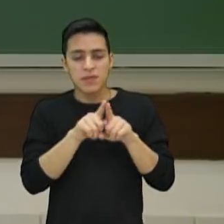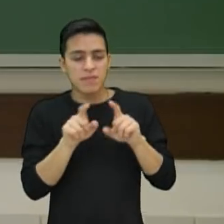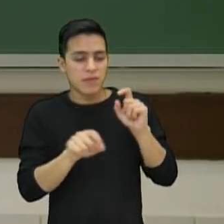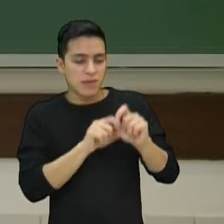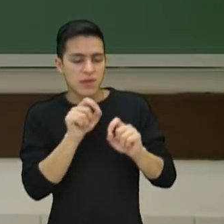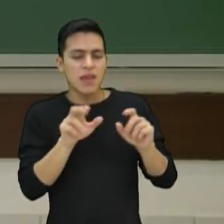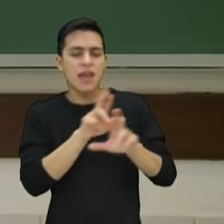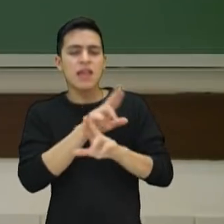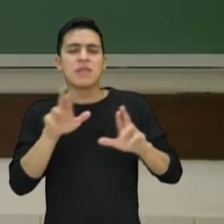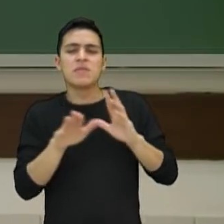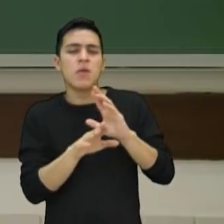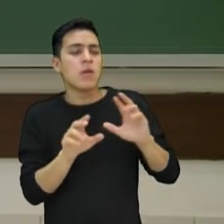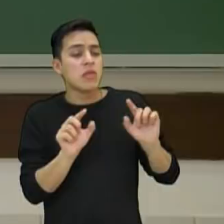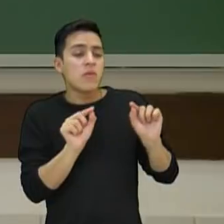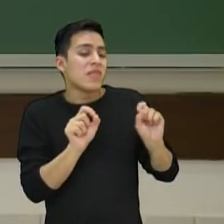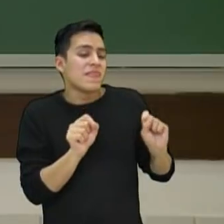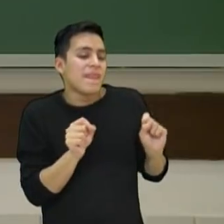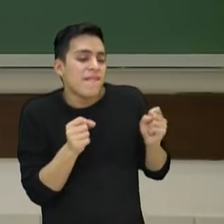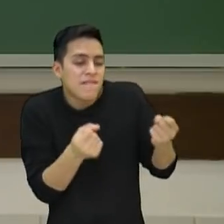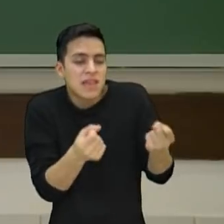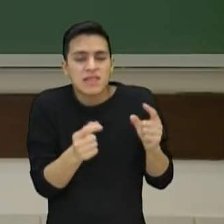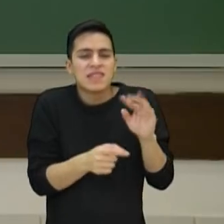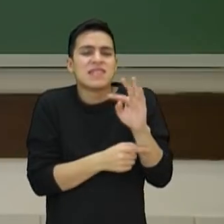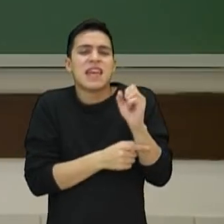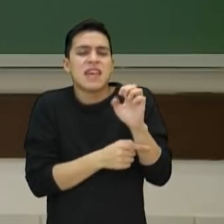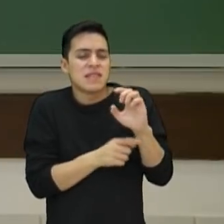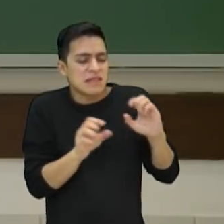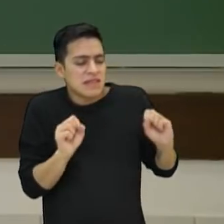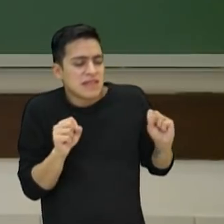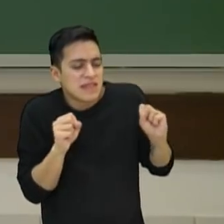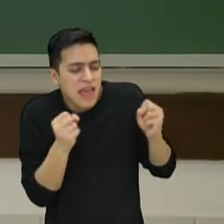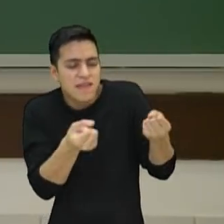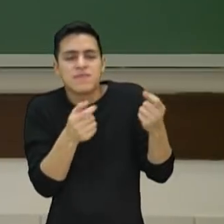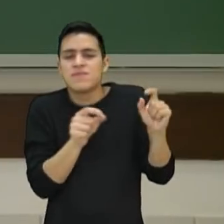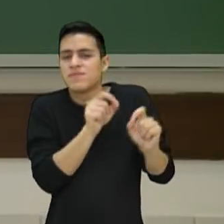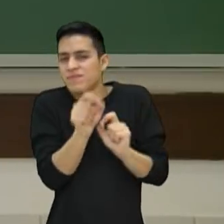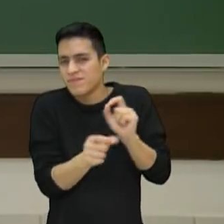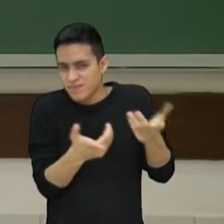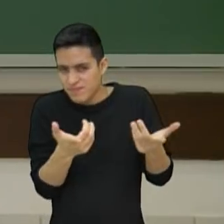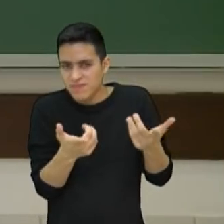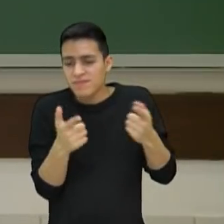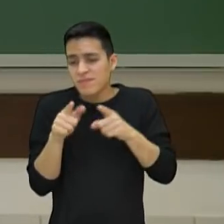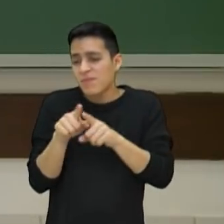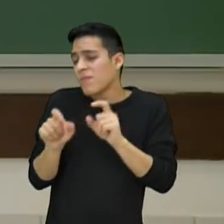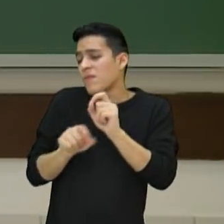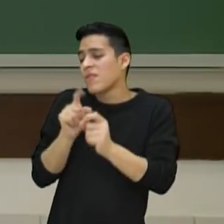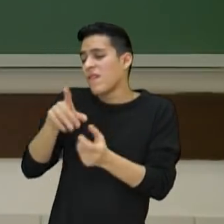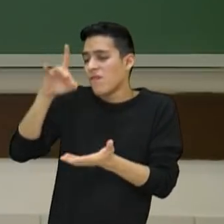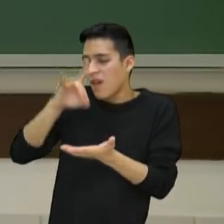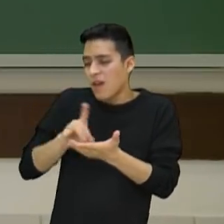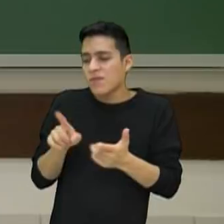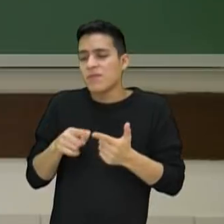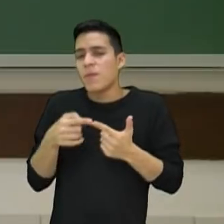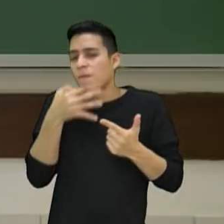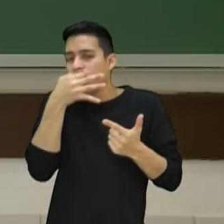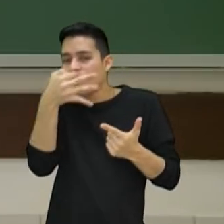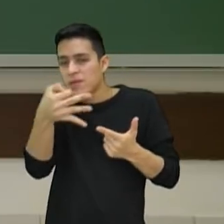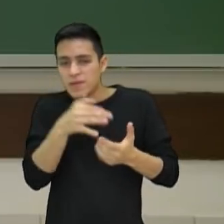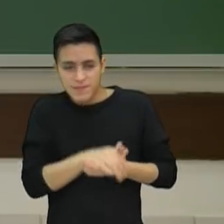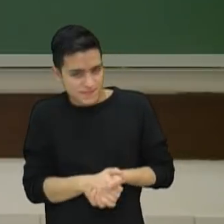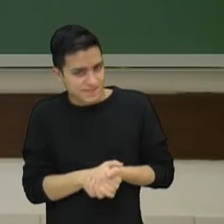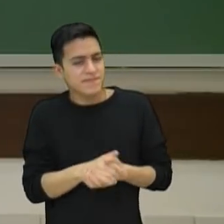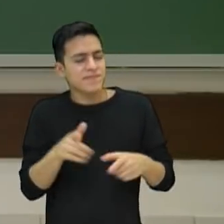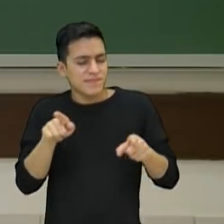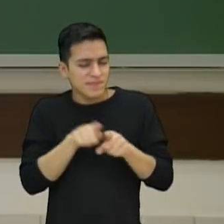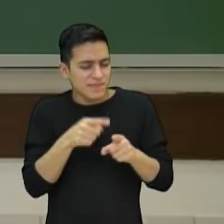tese, né? E o que circunda a tese ali. Vamos falar um pouco de fato e de opinião. Vamos reconhecer